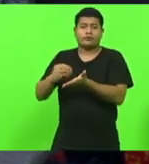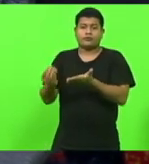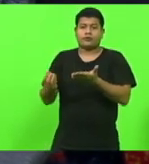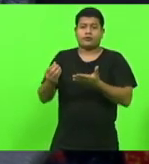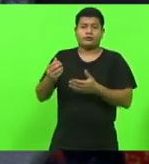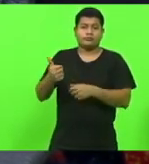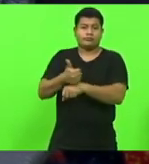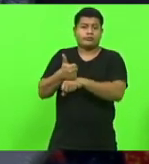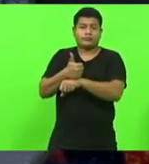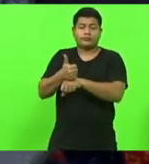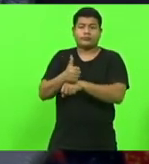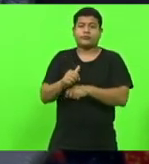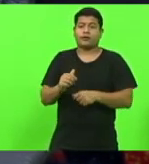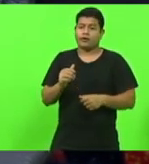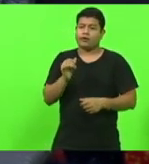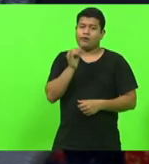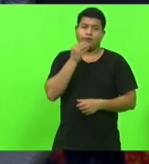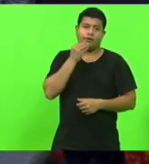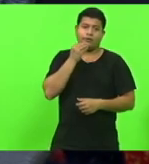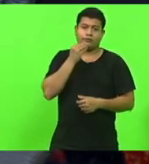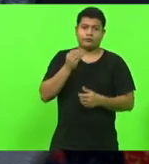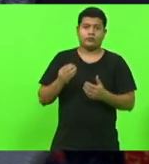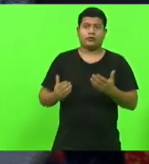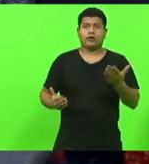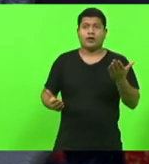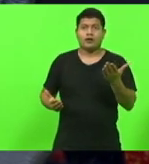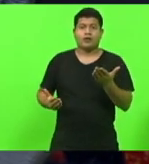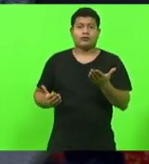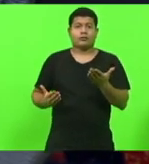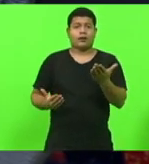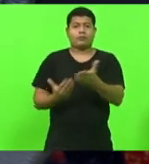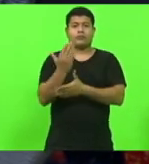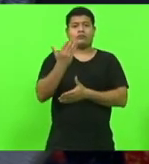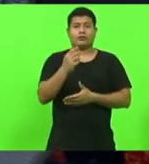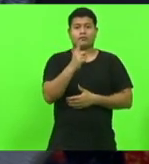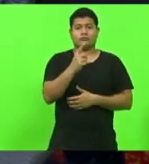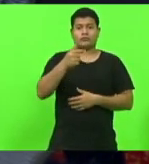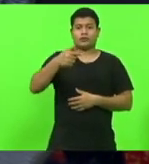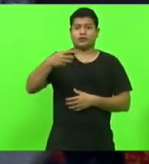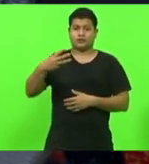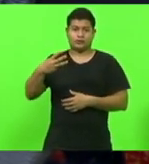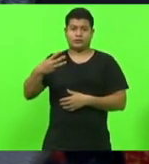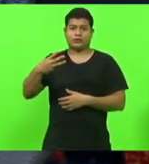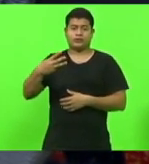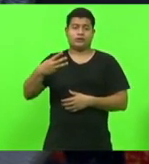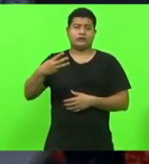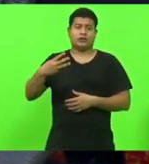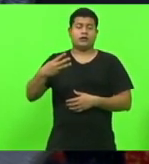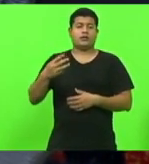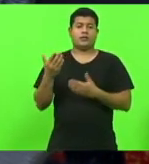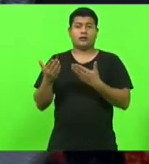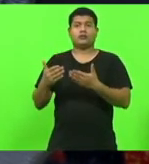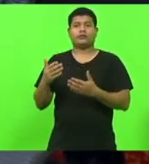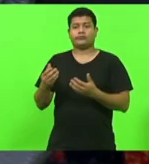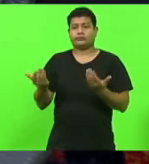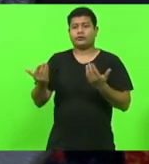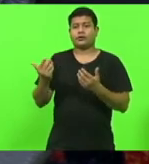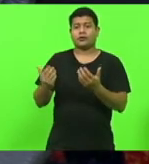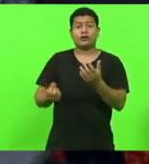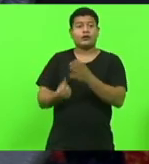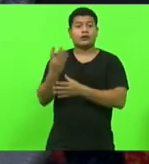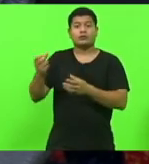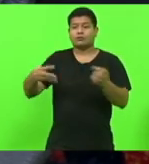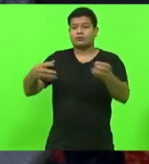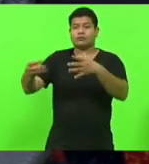nós vamos sim tomar novos concursos públicos para recompor o quadro de pessoal da Polícia Penal,